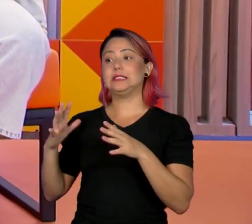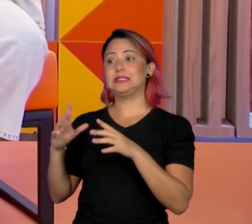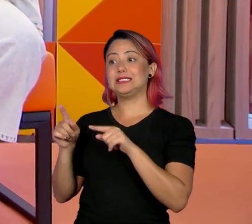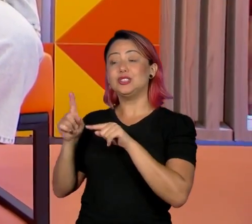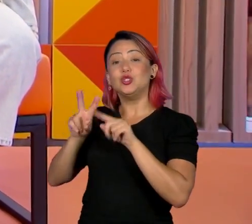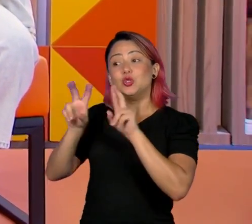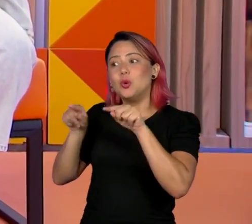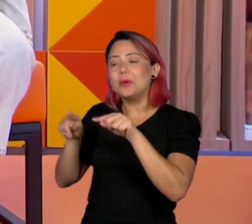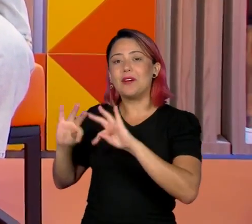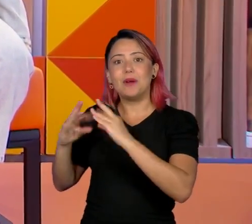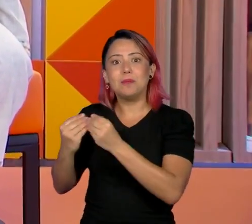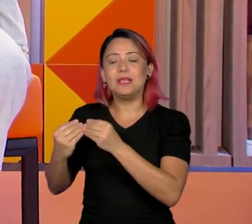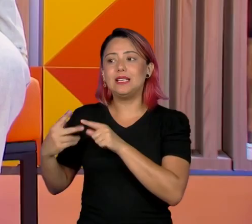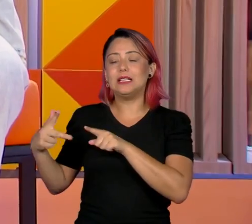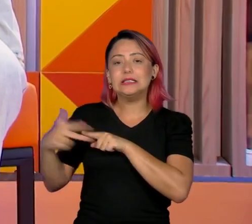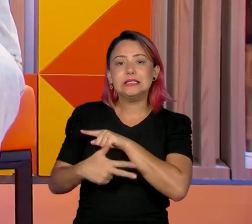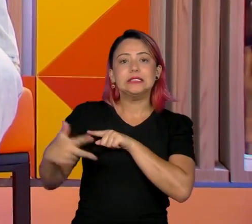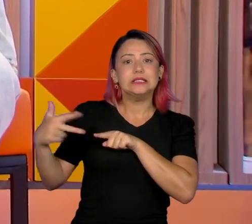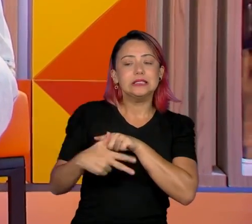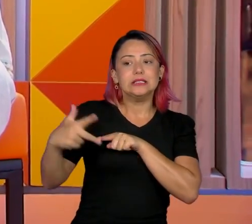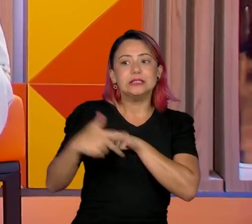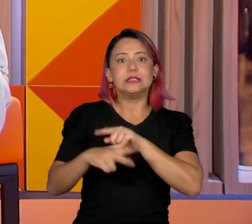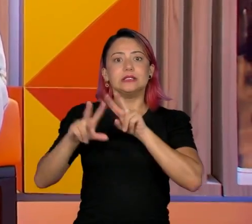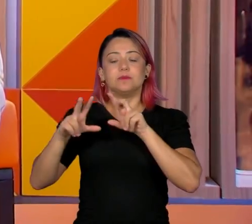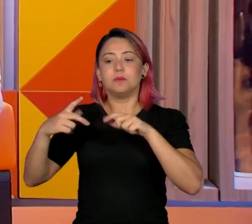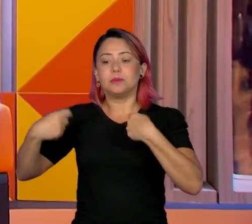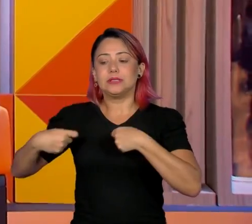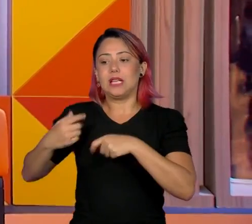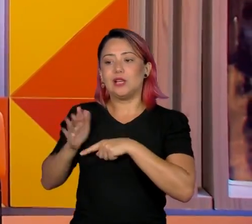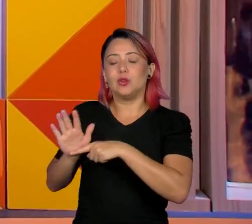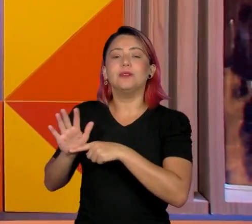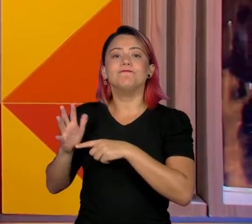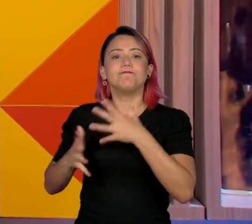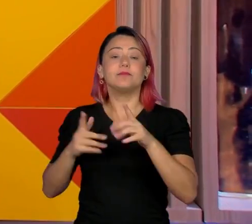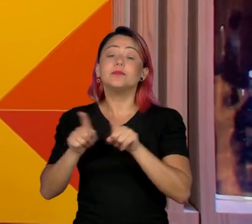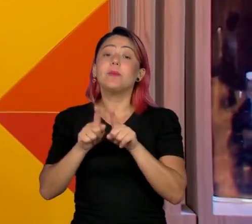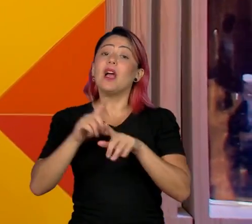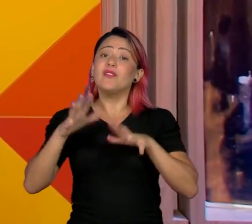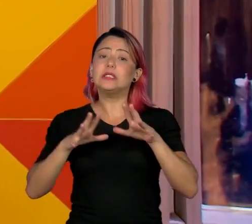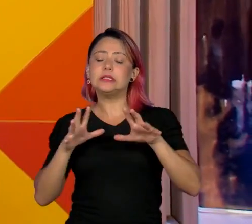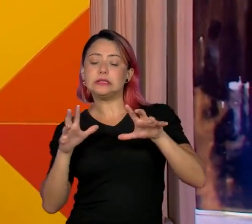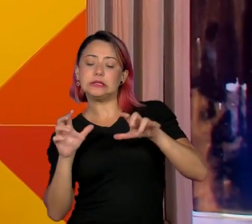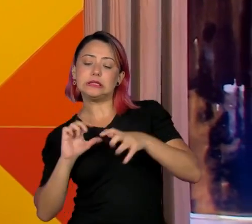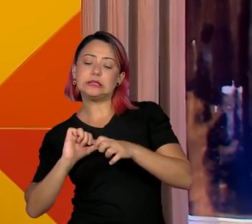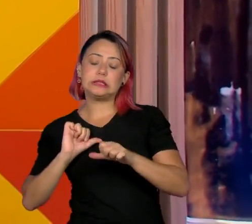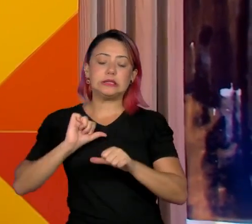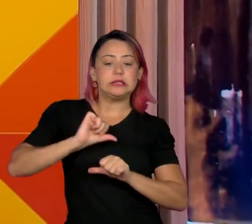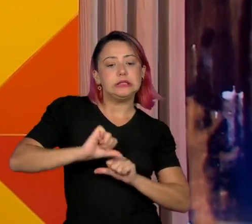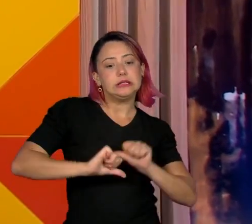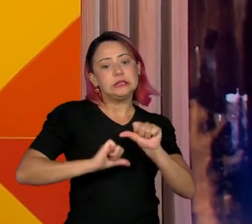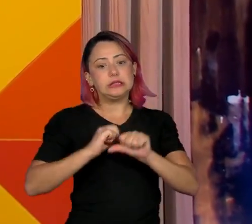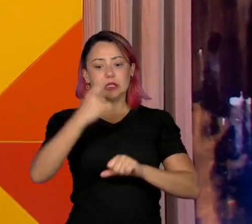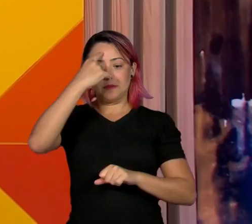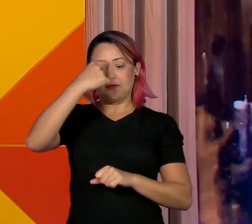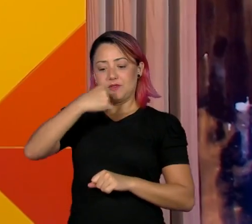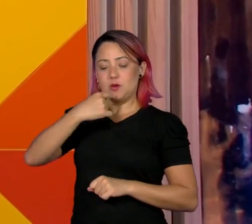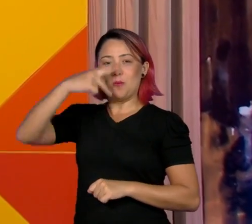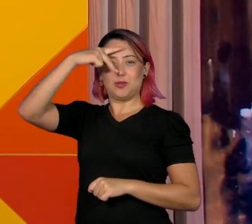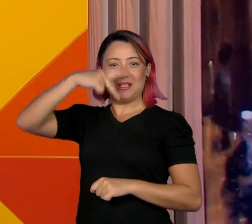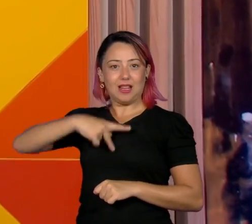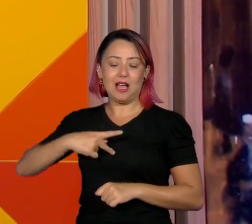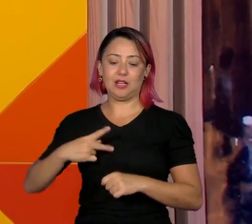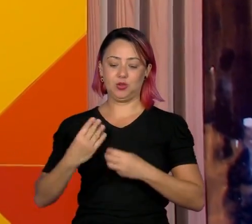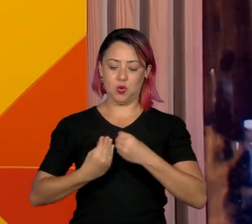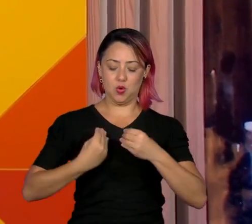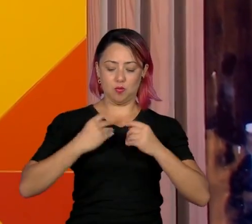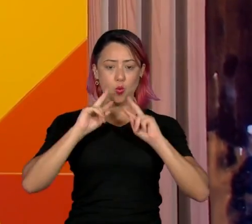muitos sonhos, né? Sim. E não só os sonhos, como a personalidade, acho que é a construção da gente enquanto ser